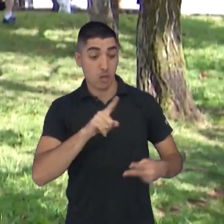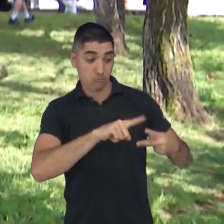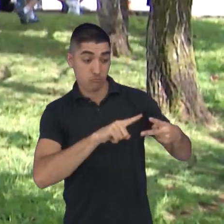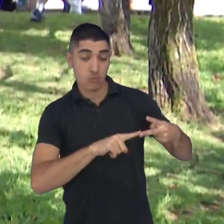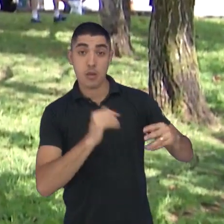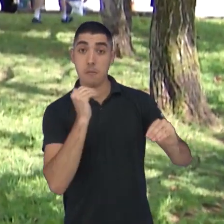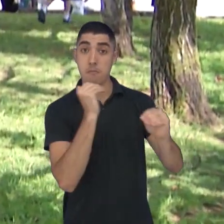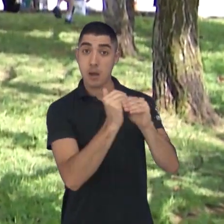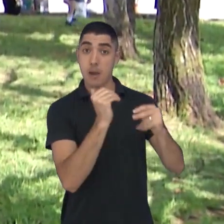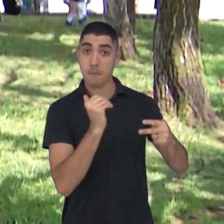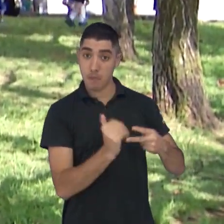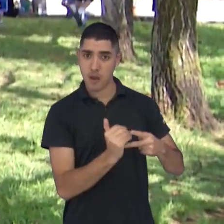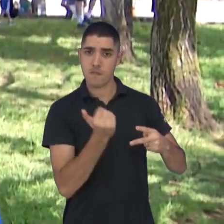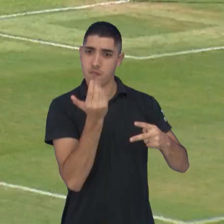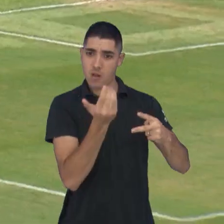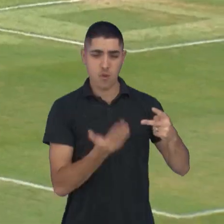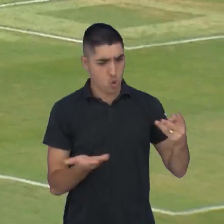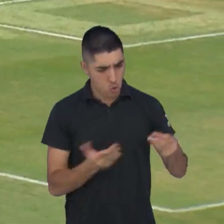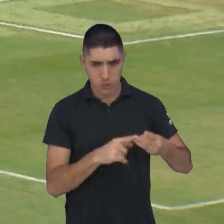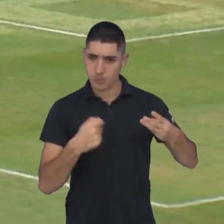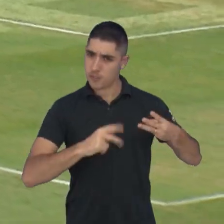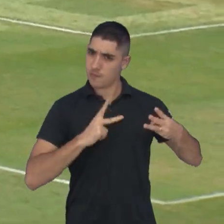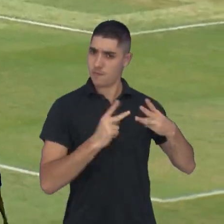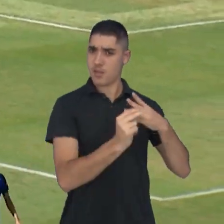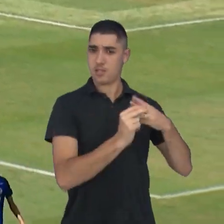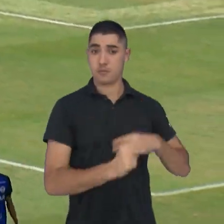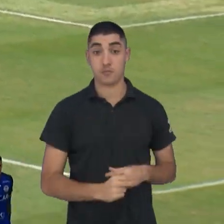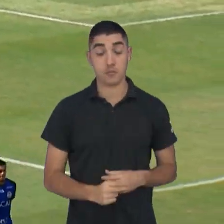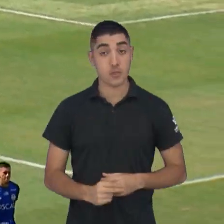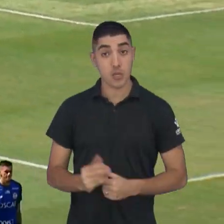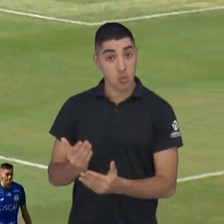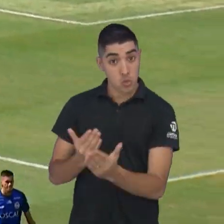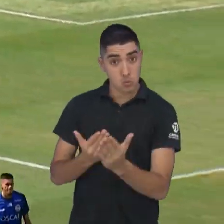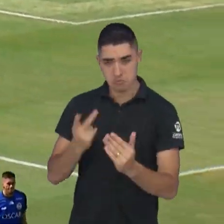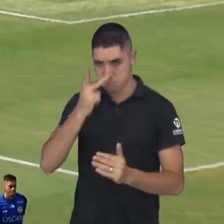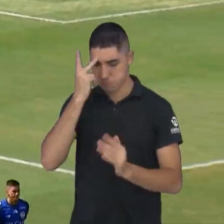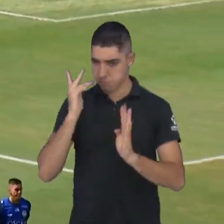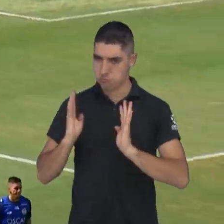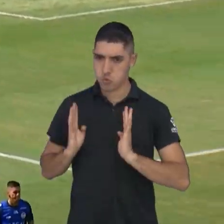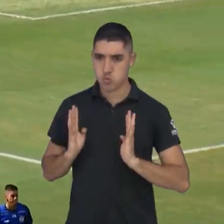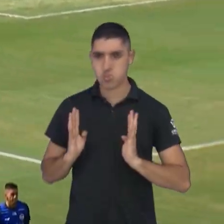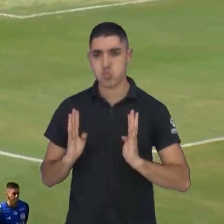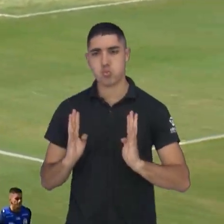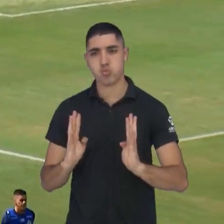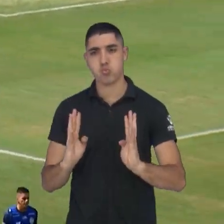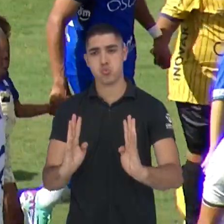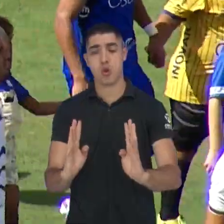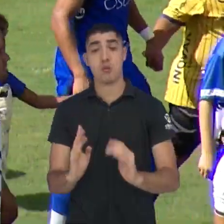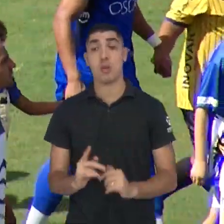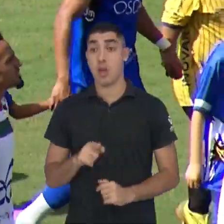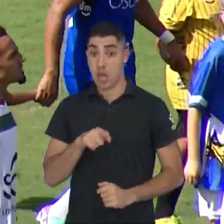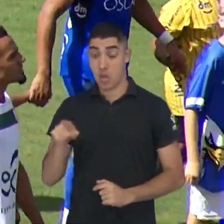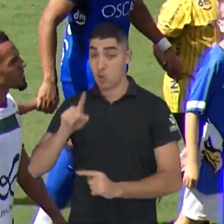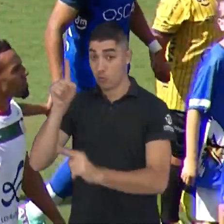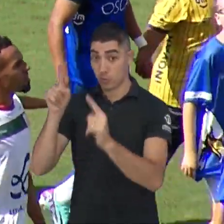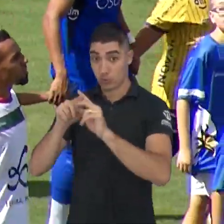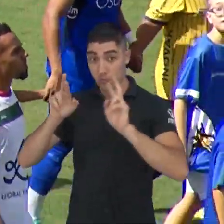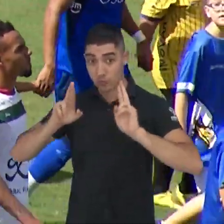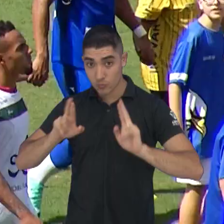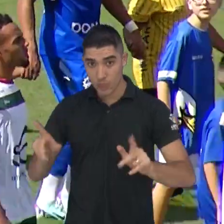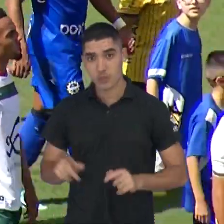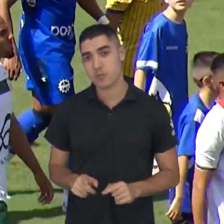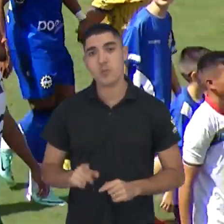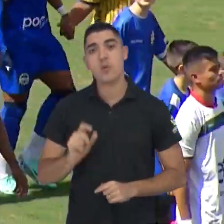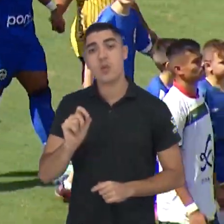fora de casa. Hoje é São José na cabeça. As equipes entraram em campo com objetivos diferentes. Enquanto a Águia do